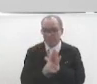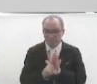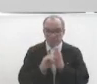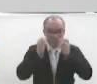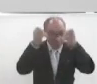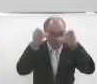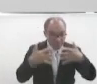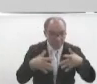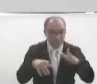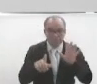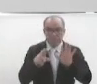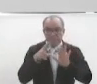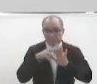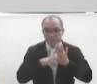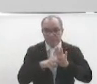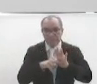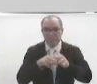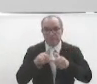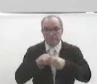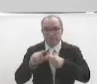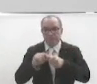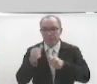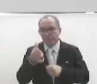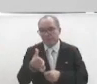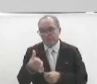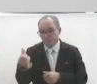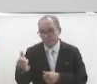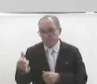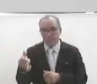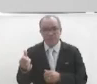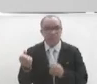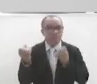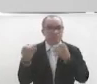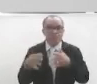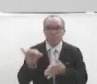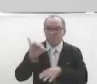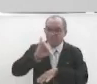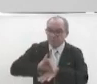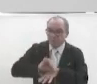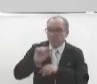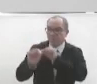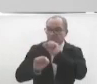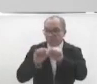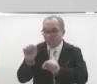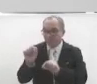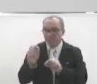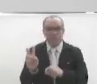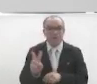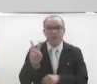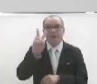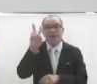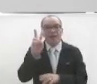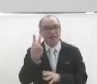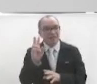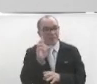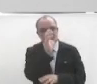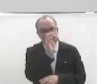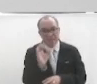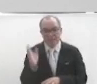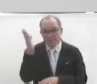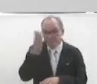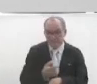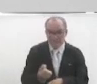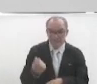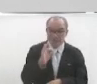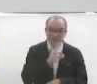Supra citado texto original artigo 16º ficam estabelecidos os seguintes critérios e valores percentuais a progressão salarial